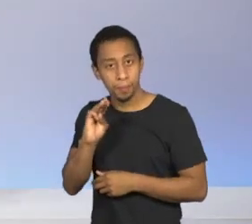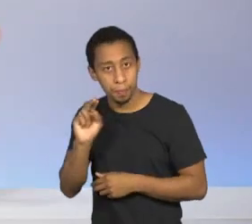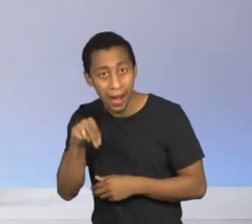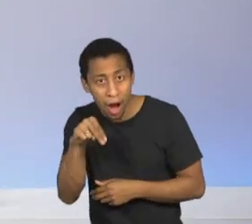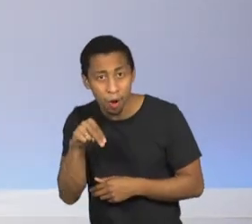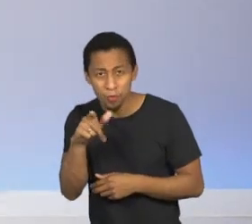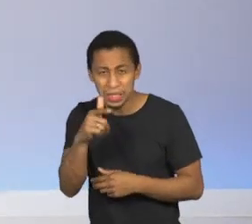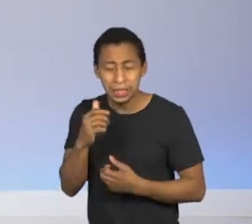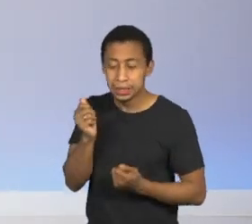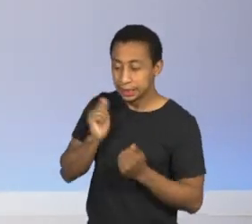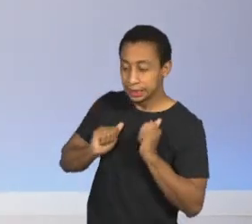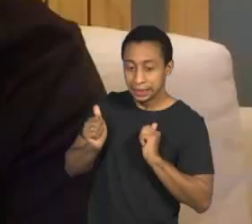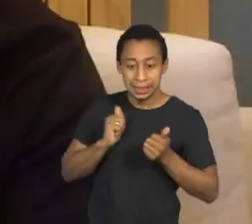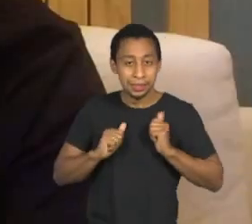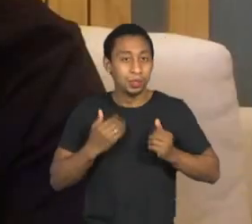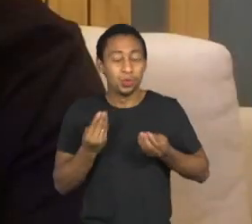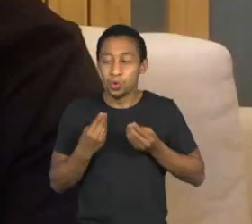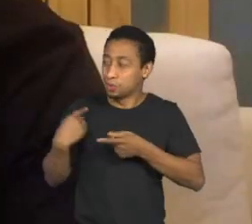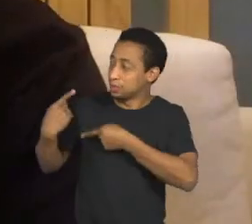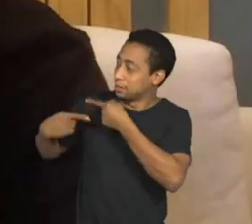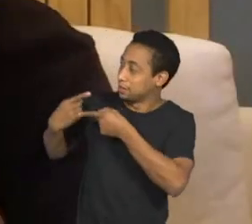ansiedade, como que você lida com isso junto?